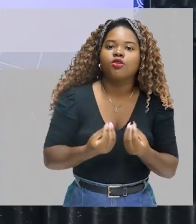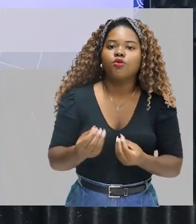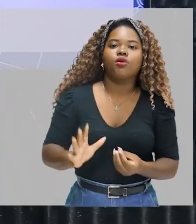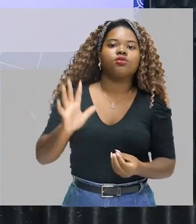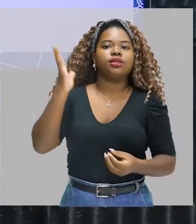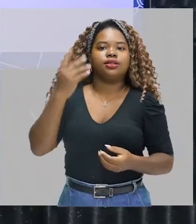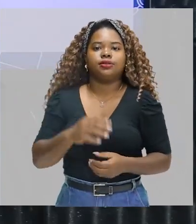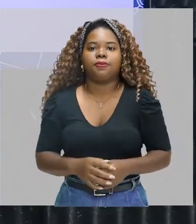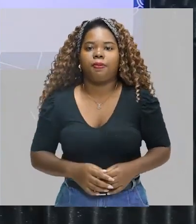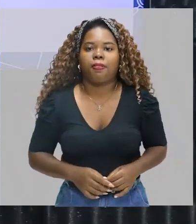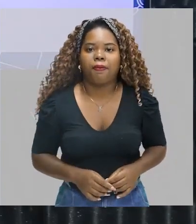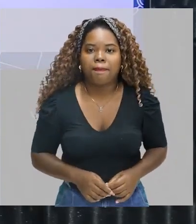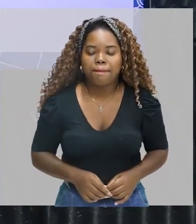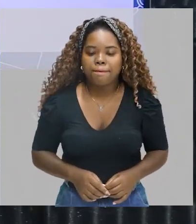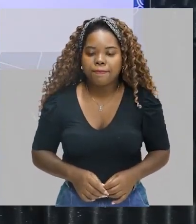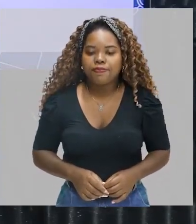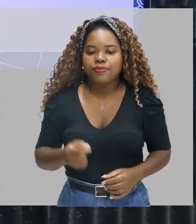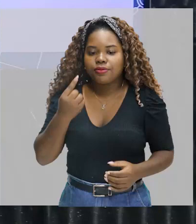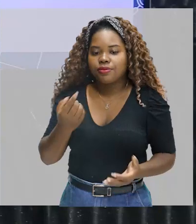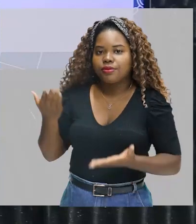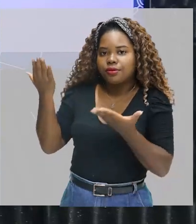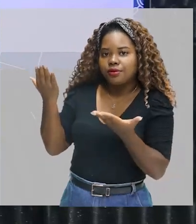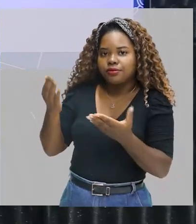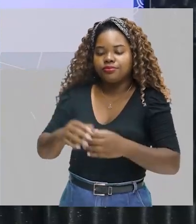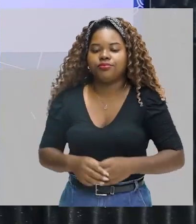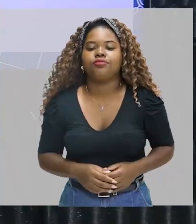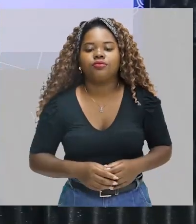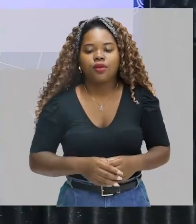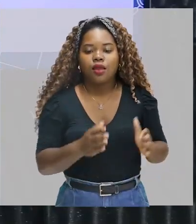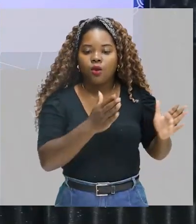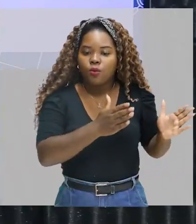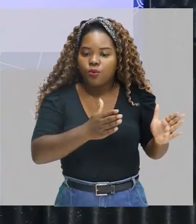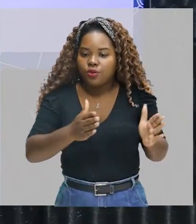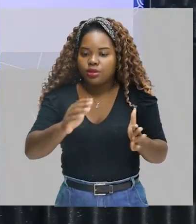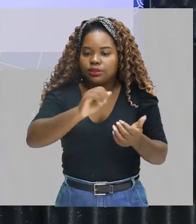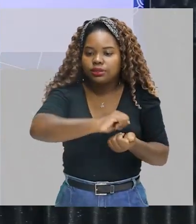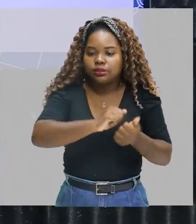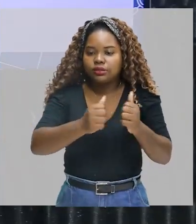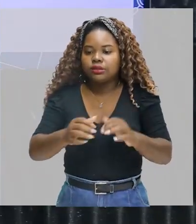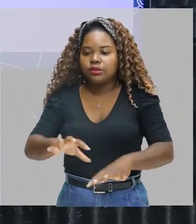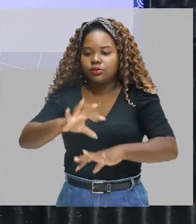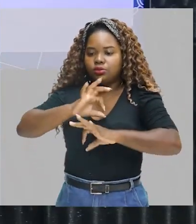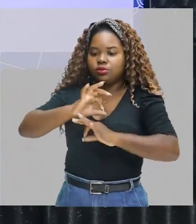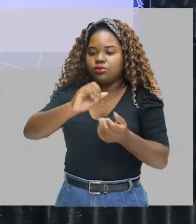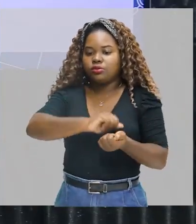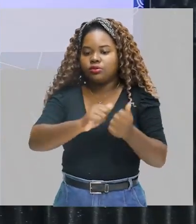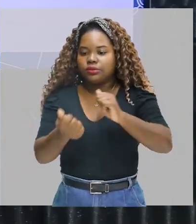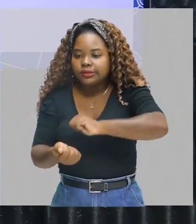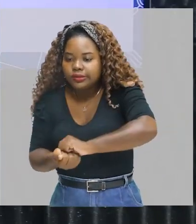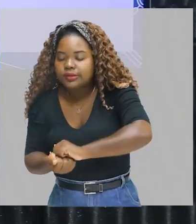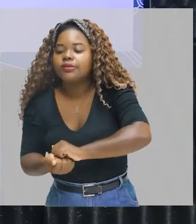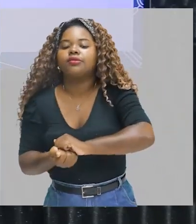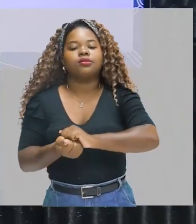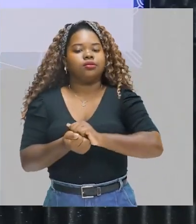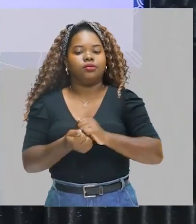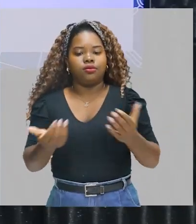é entendido como sendo um processo de adaptação a estímulos